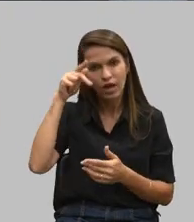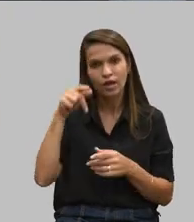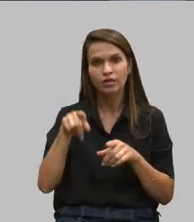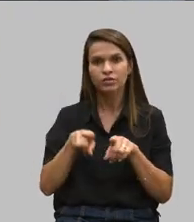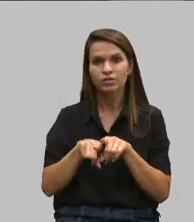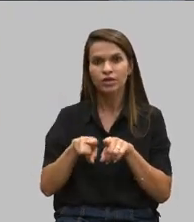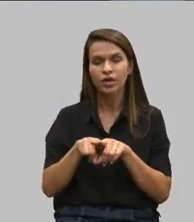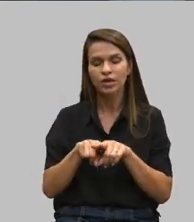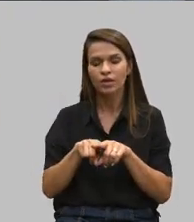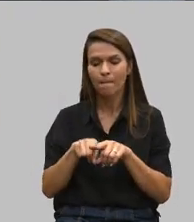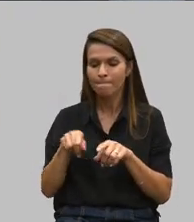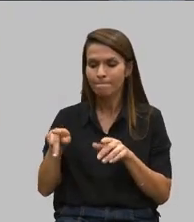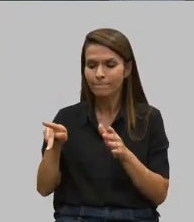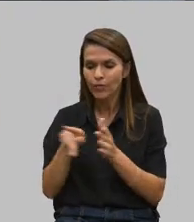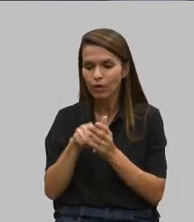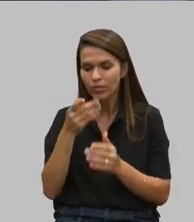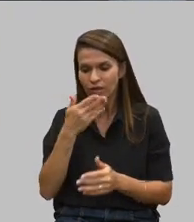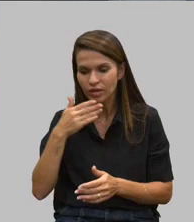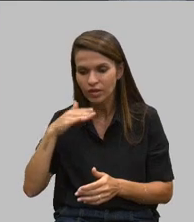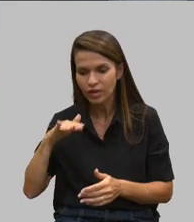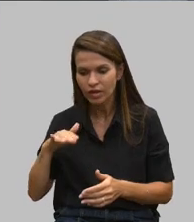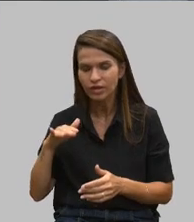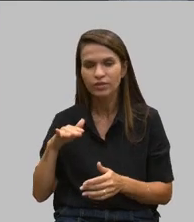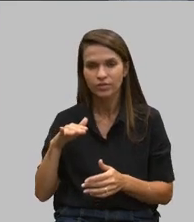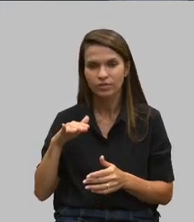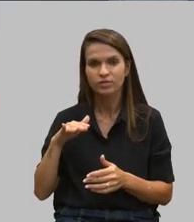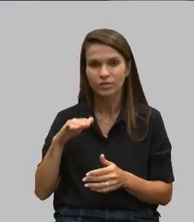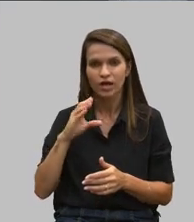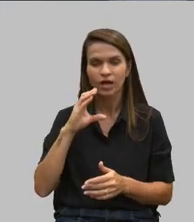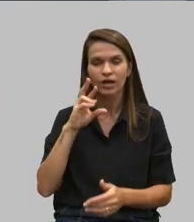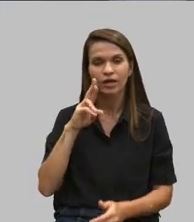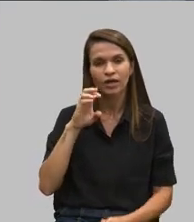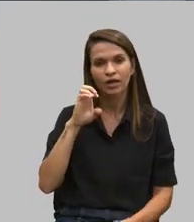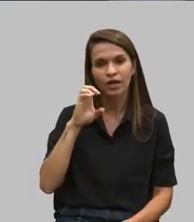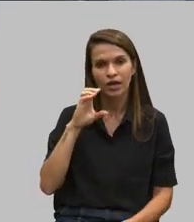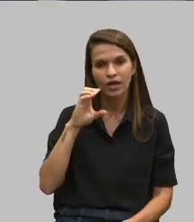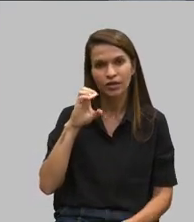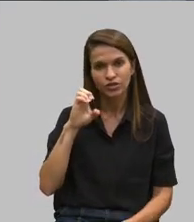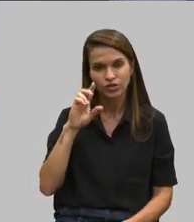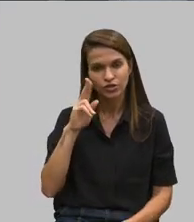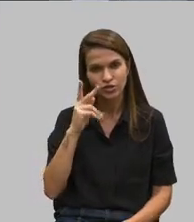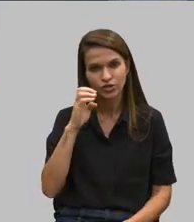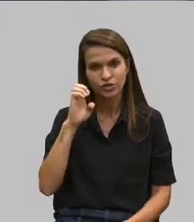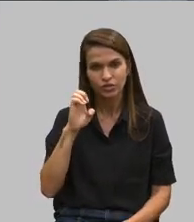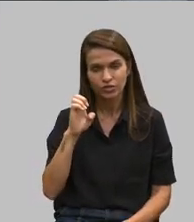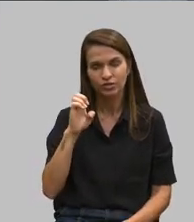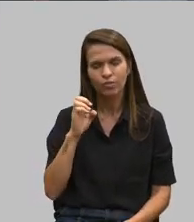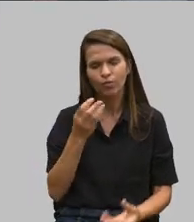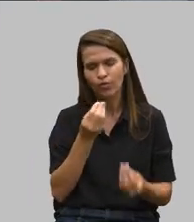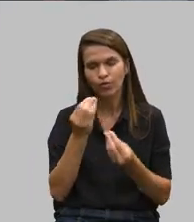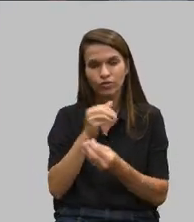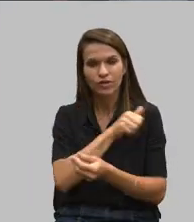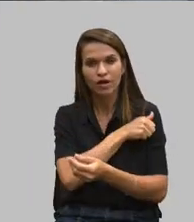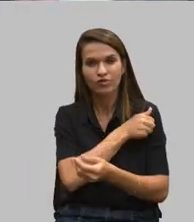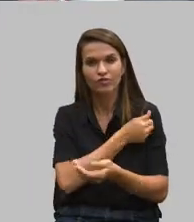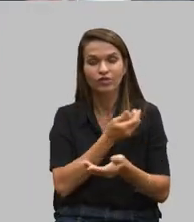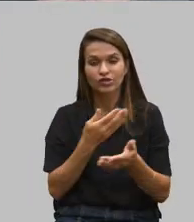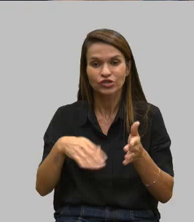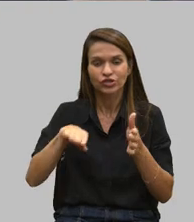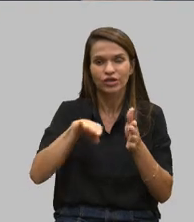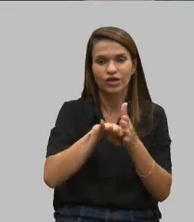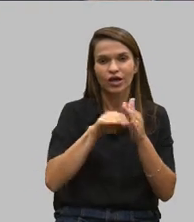que é ali que muitas vezes vai acontecer muitos dos alunos que vão chegar aí eh no eh eh nas escolas estaduais já